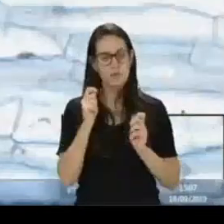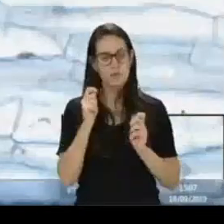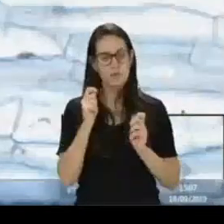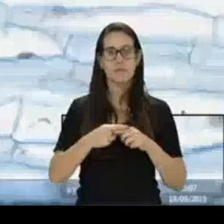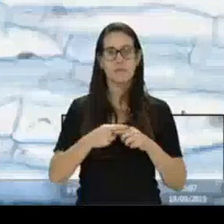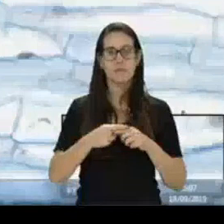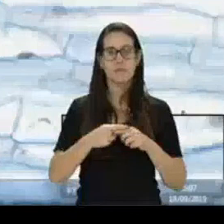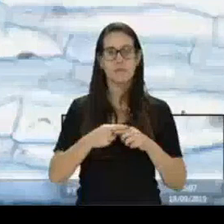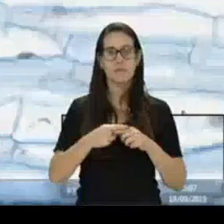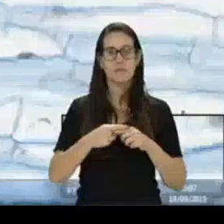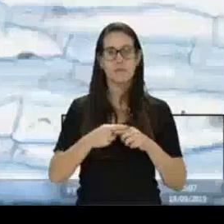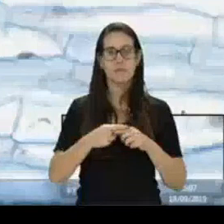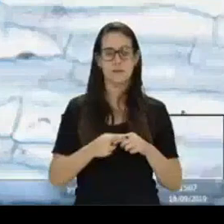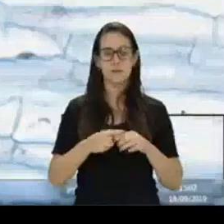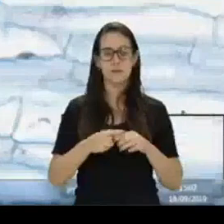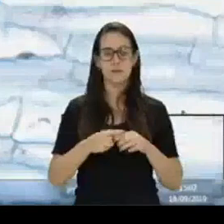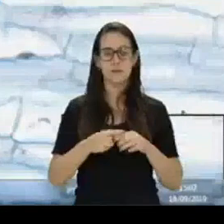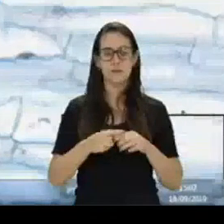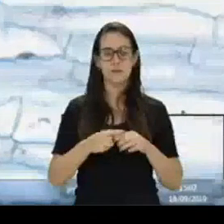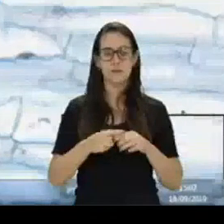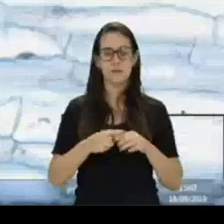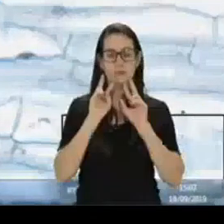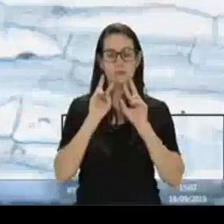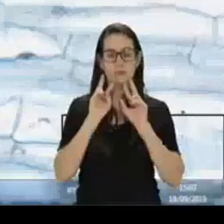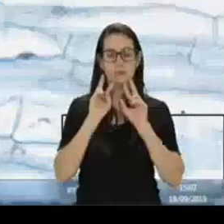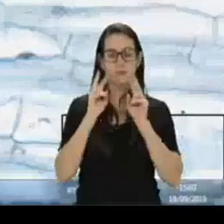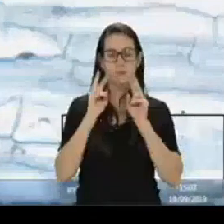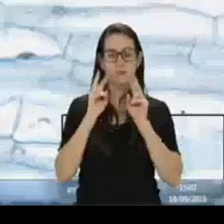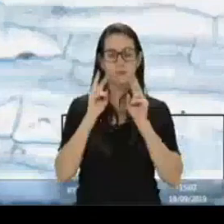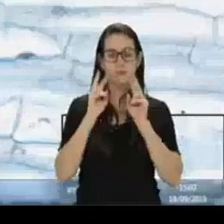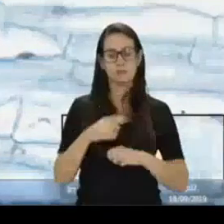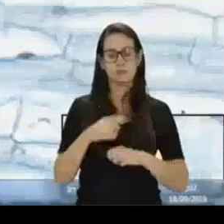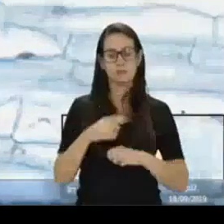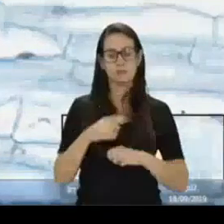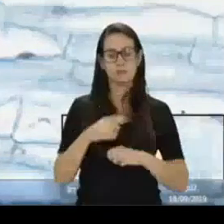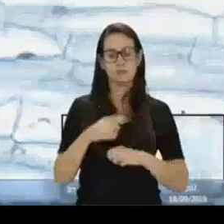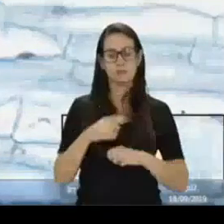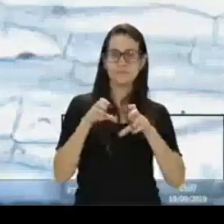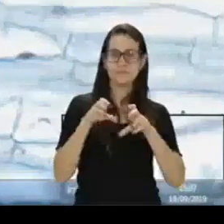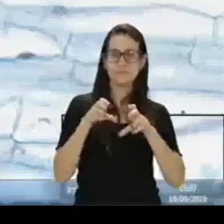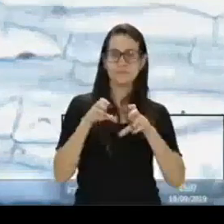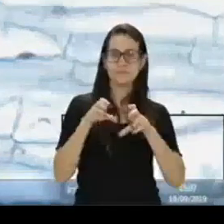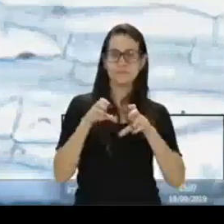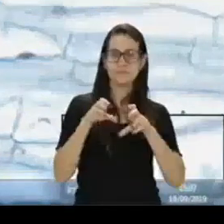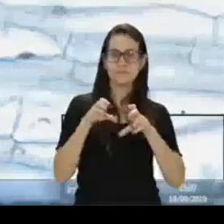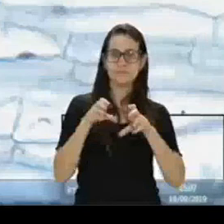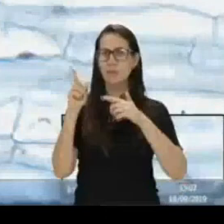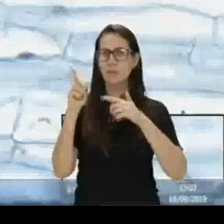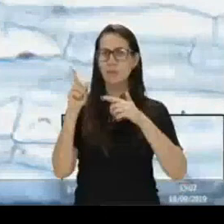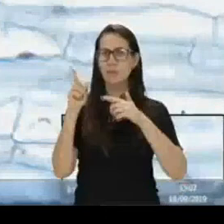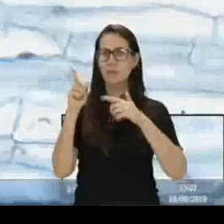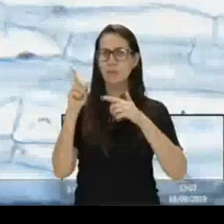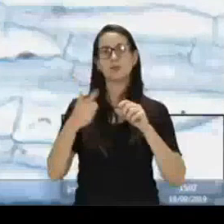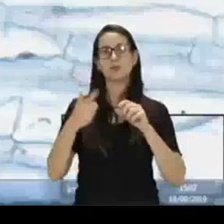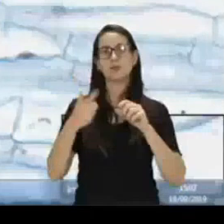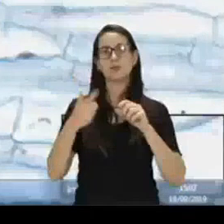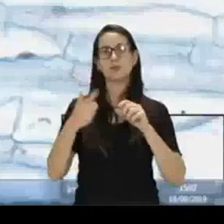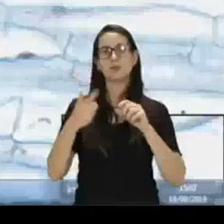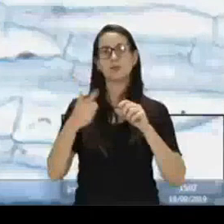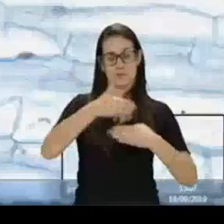por ocupar esses volumes celulares. Então, se nós observarmos aqui nessa outra célula, eu tenho novamente parede